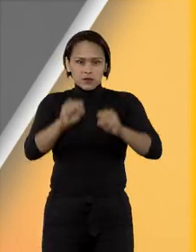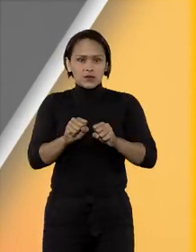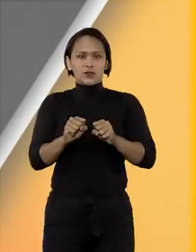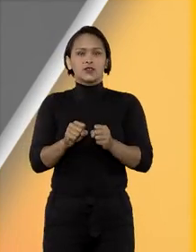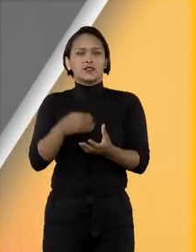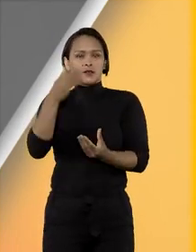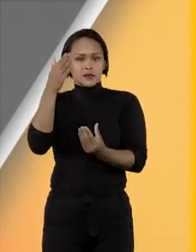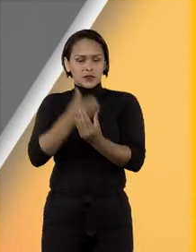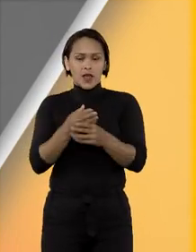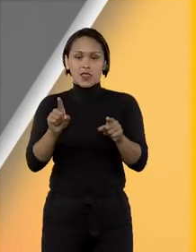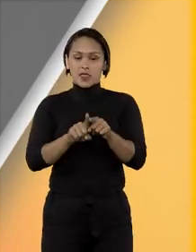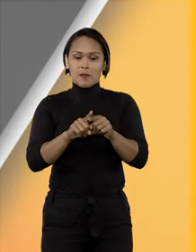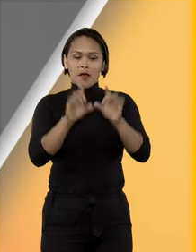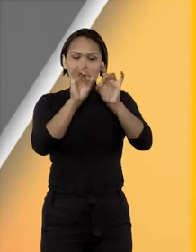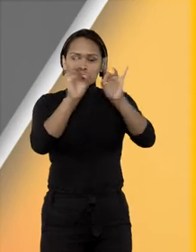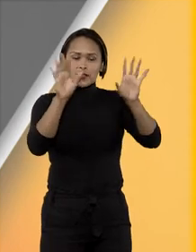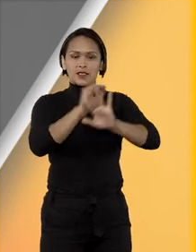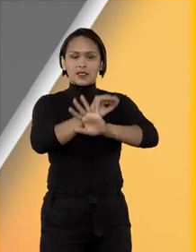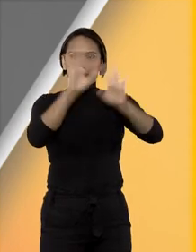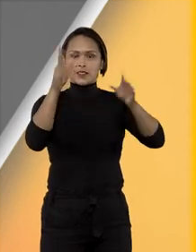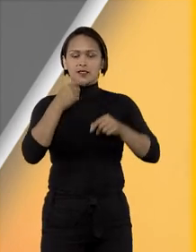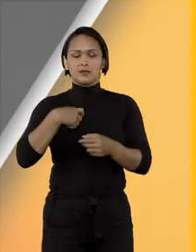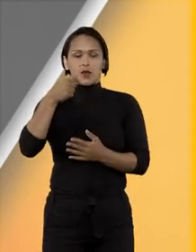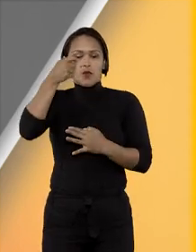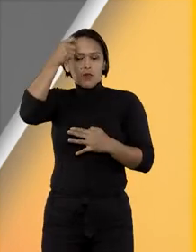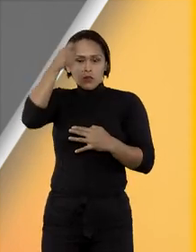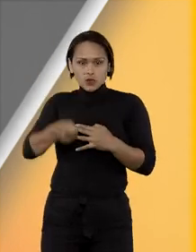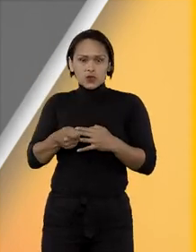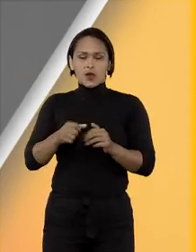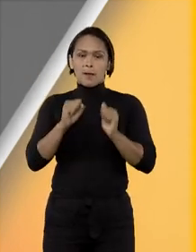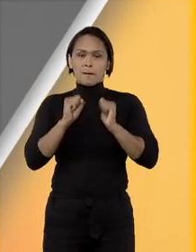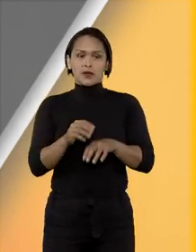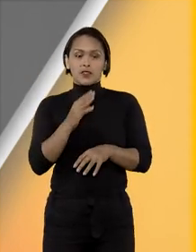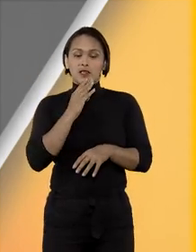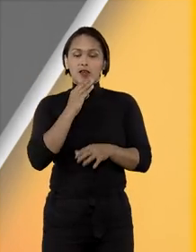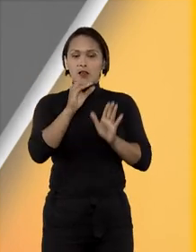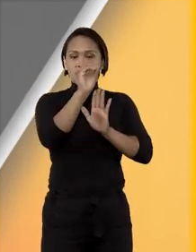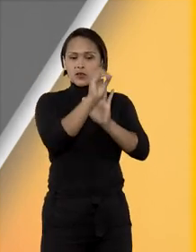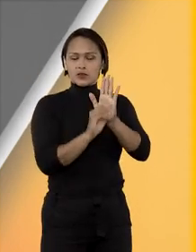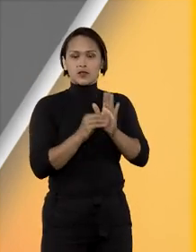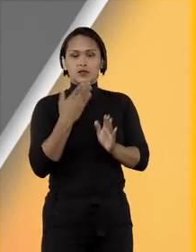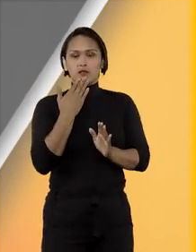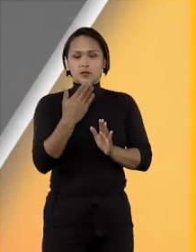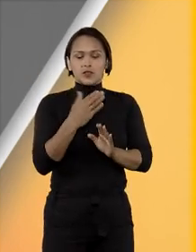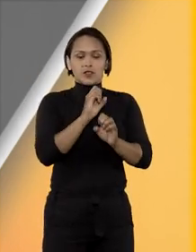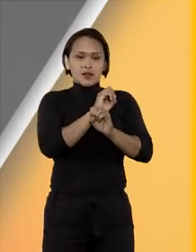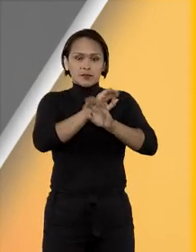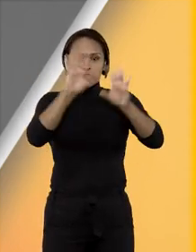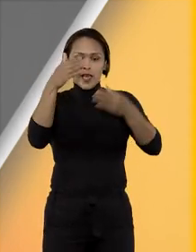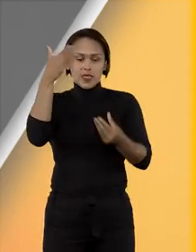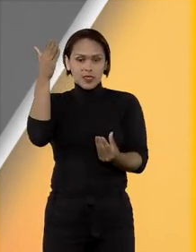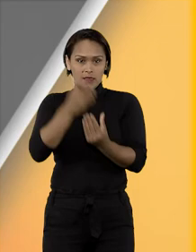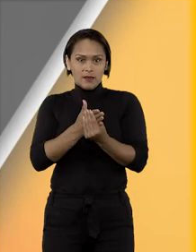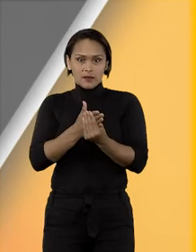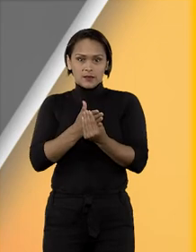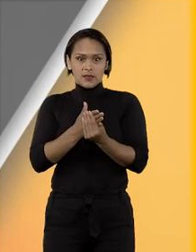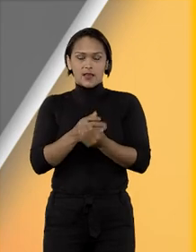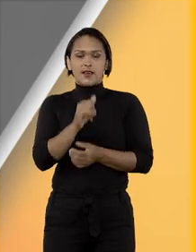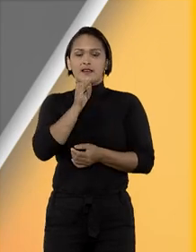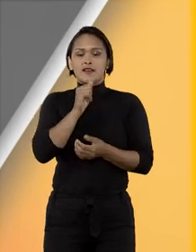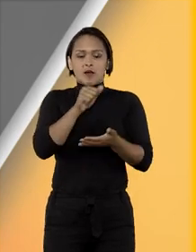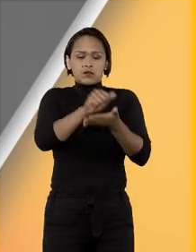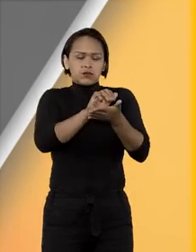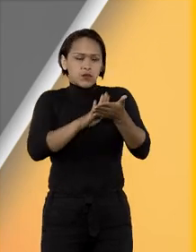pedidos implícitos também, que permitem ao juízo reconhecer de ofício esses pedidos implícitos, como, por exemplo, numa